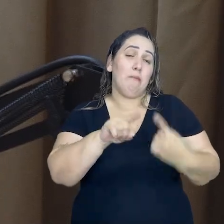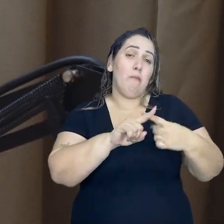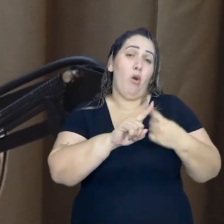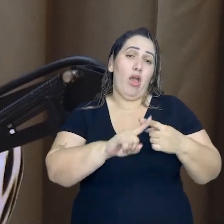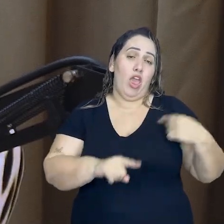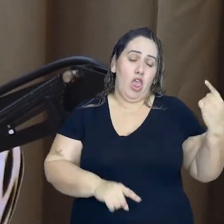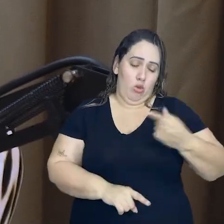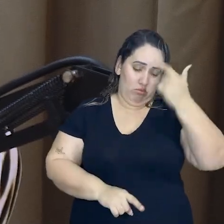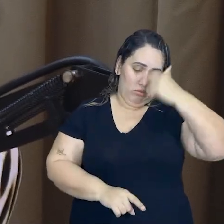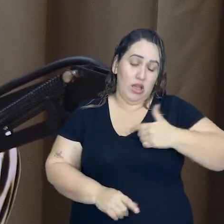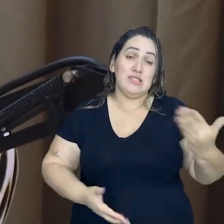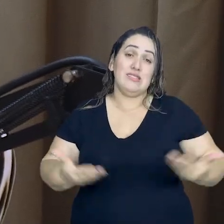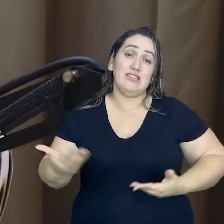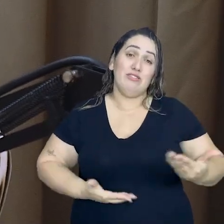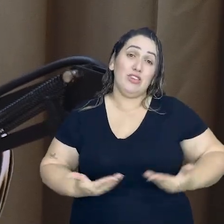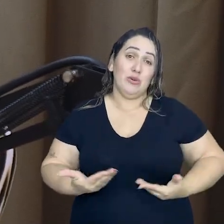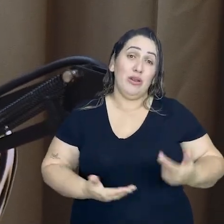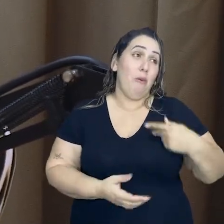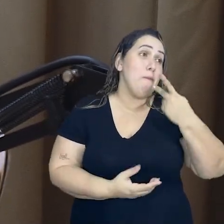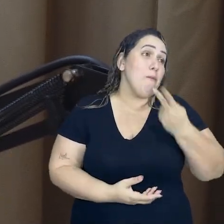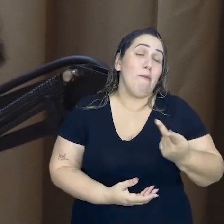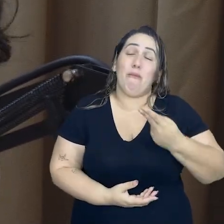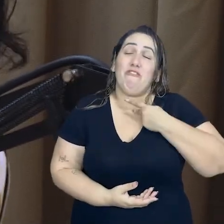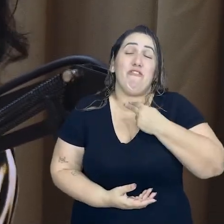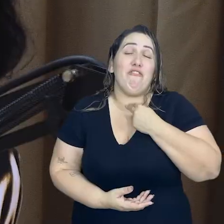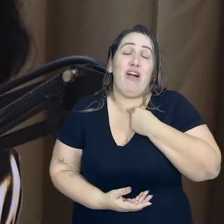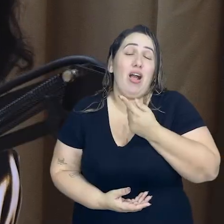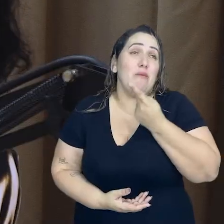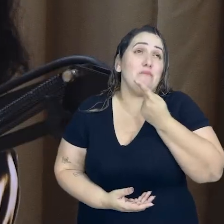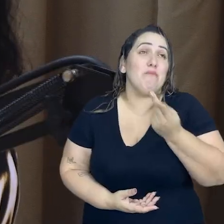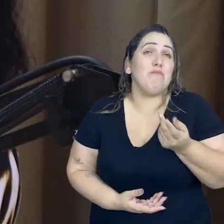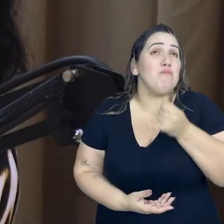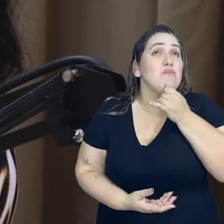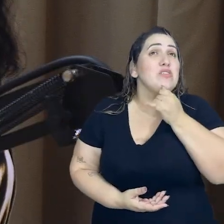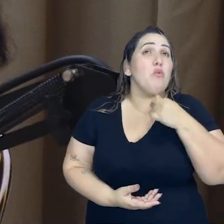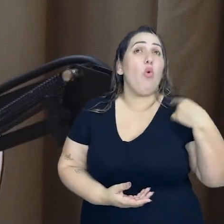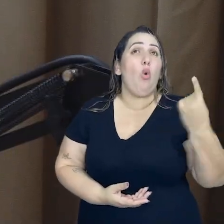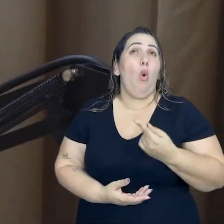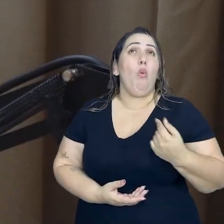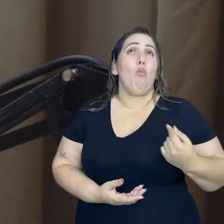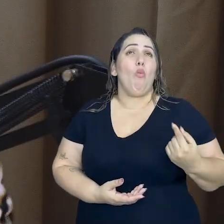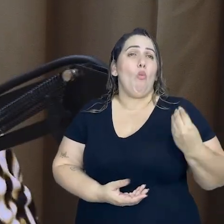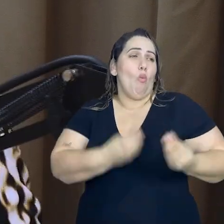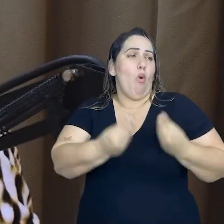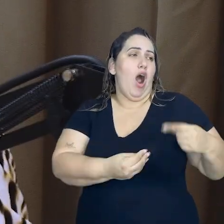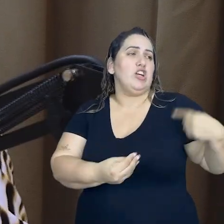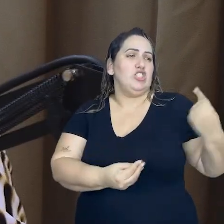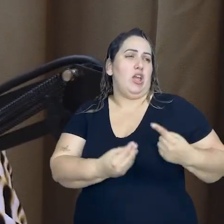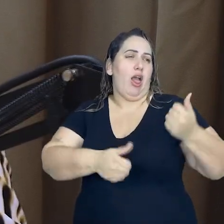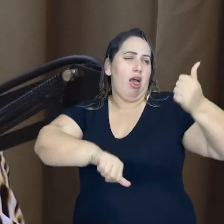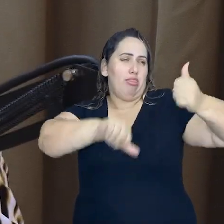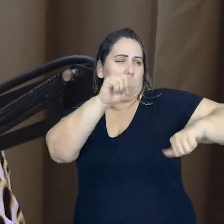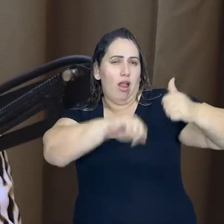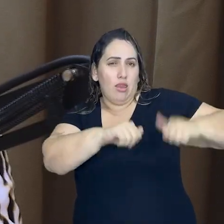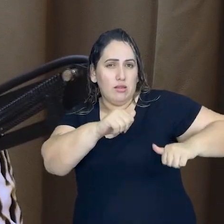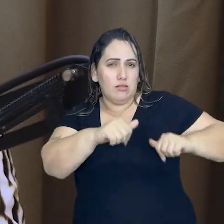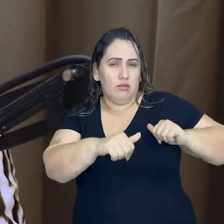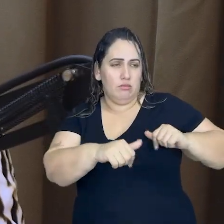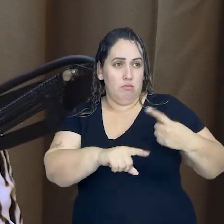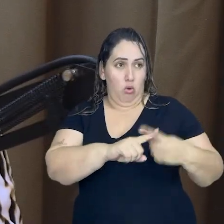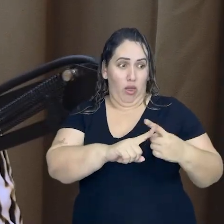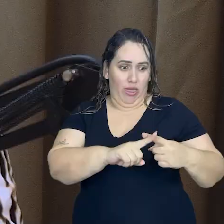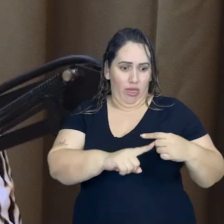nós cumprimos, né? E na prática... Porque é uma análise objetiva. Uma análise objetiva.